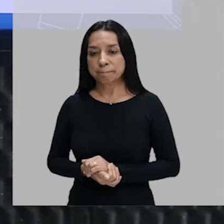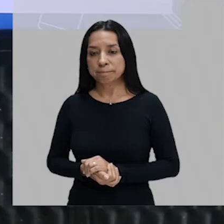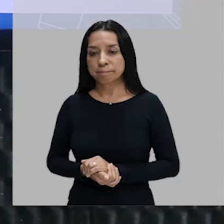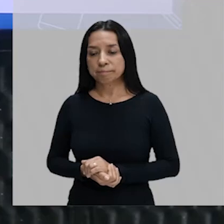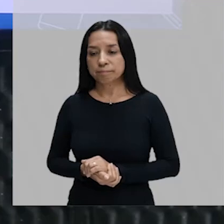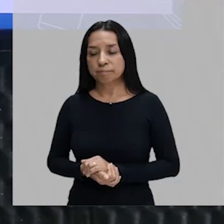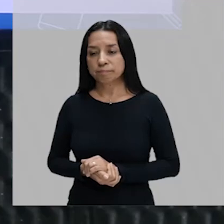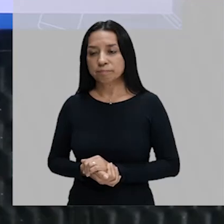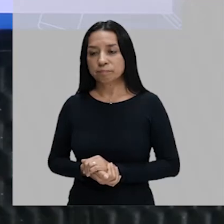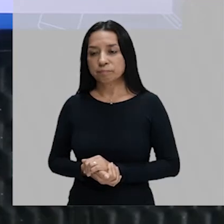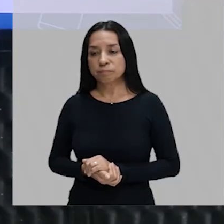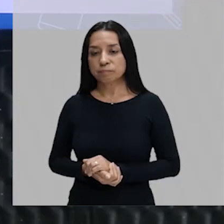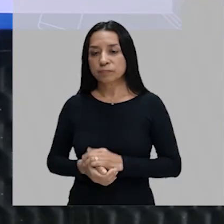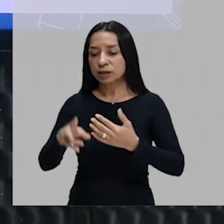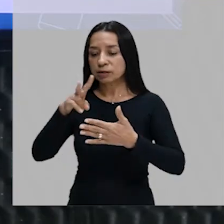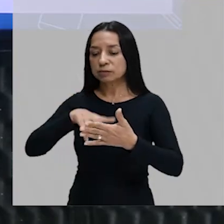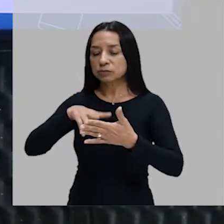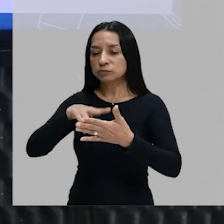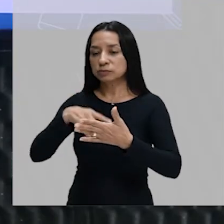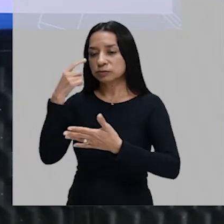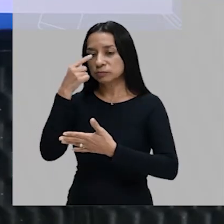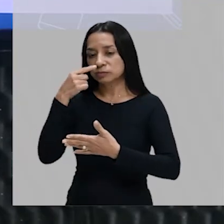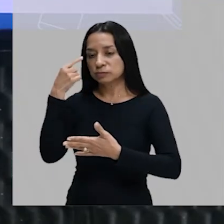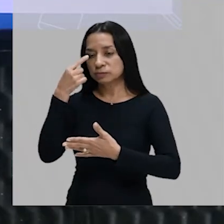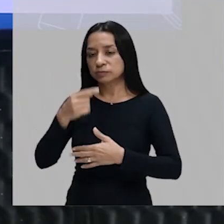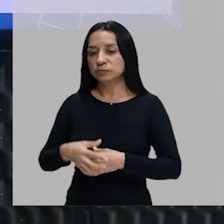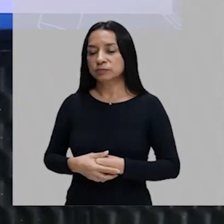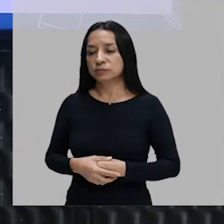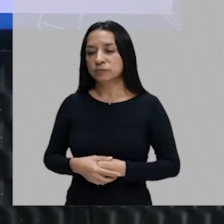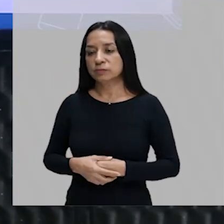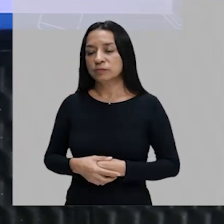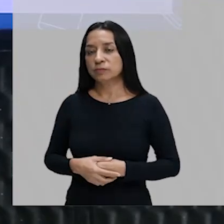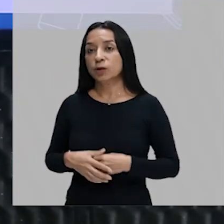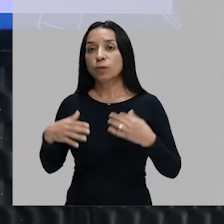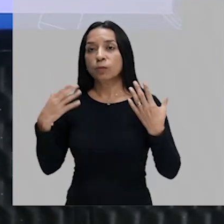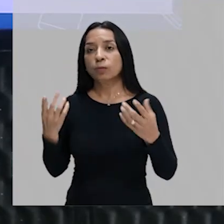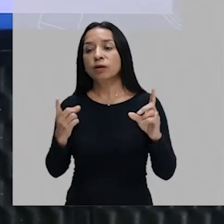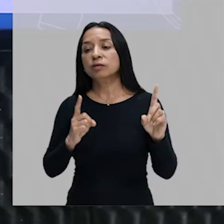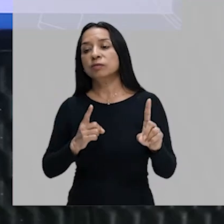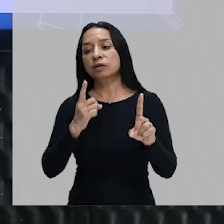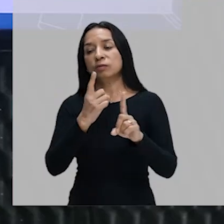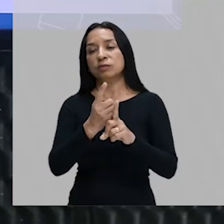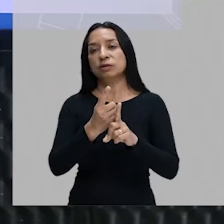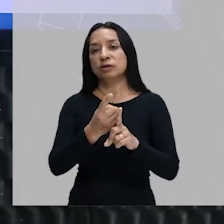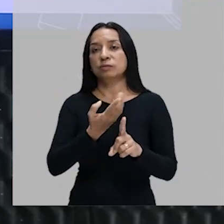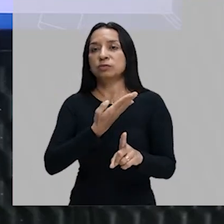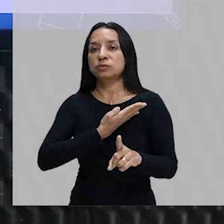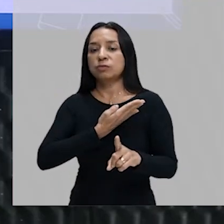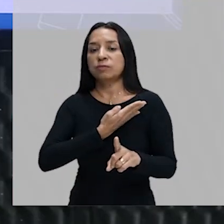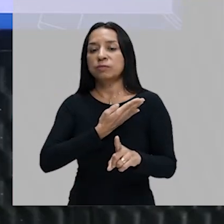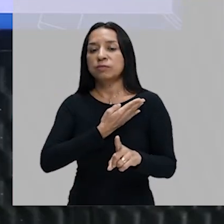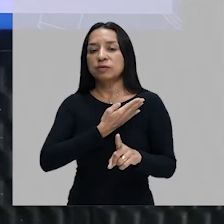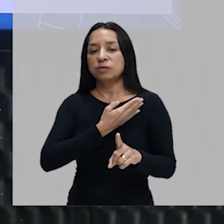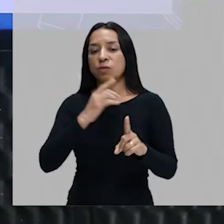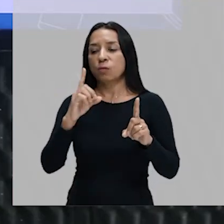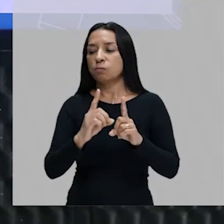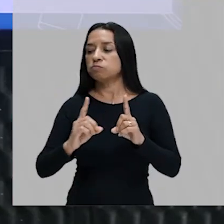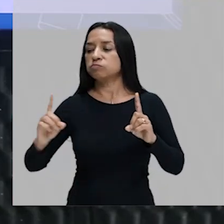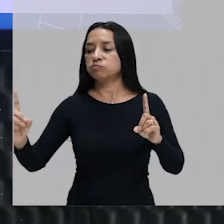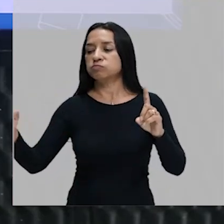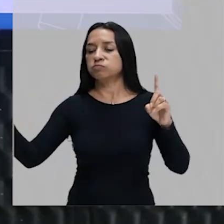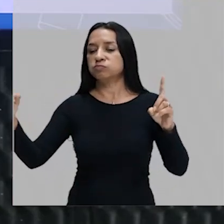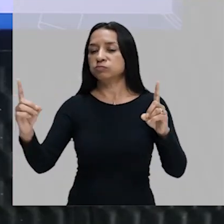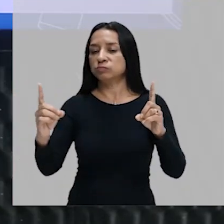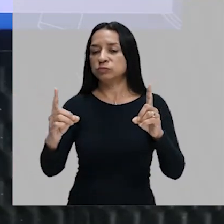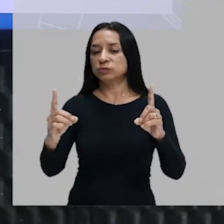amiga, decimos, olá, que tal? Né? Então, quando encontramos com um amigo ou uma amiga,